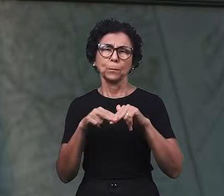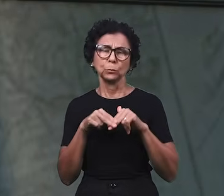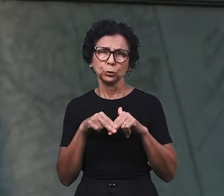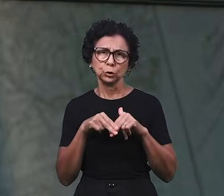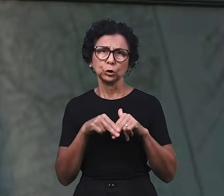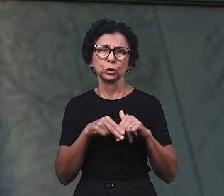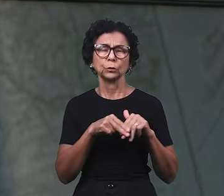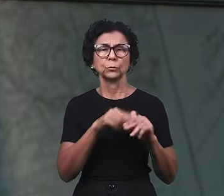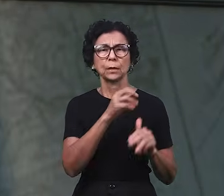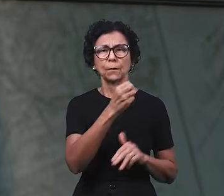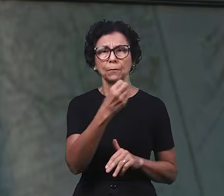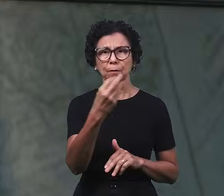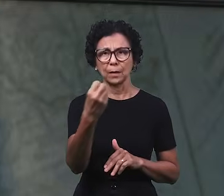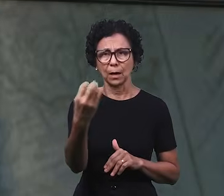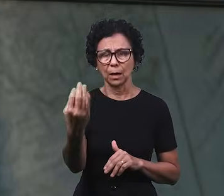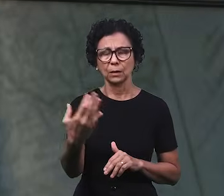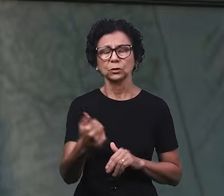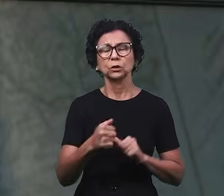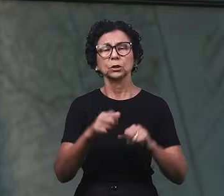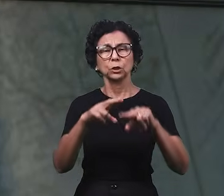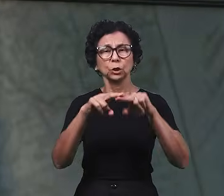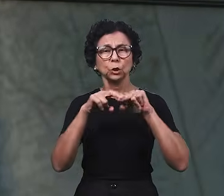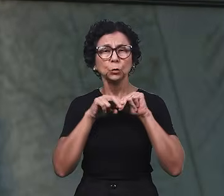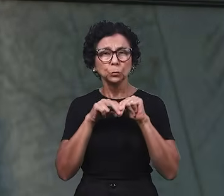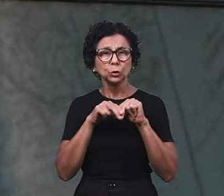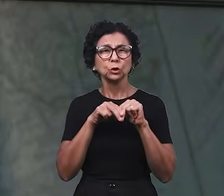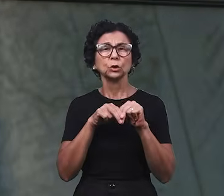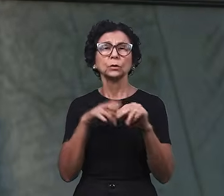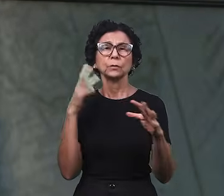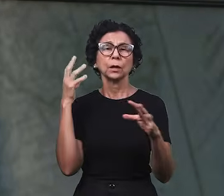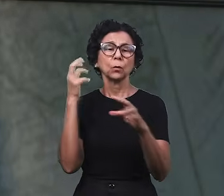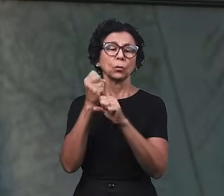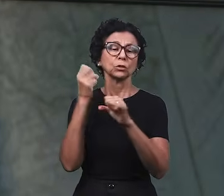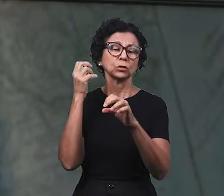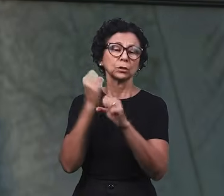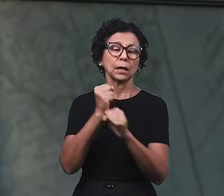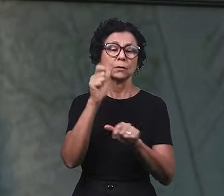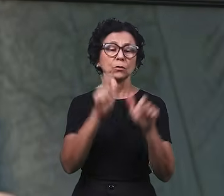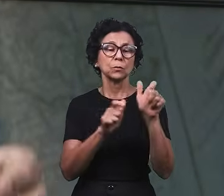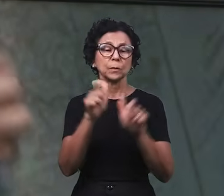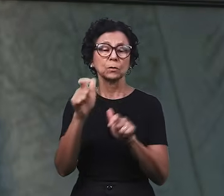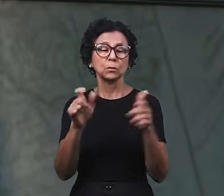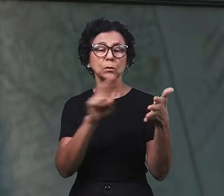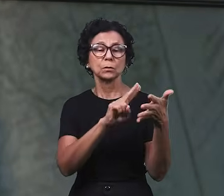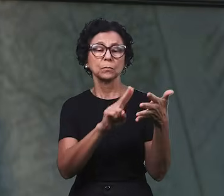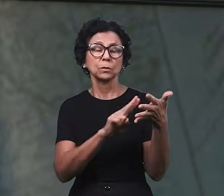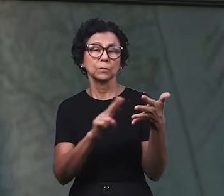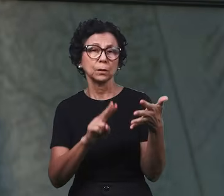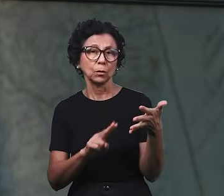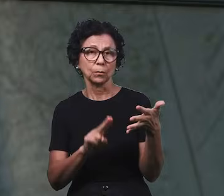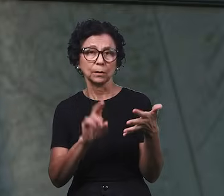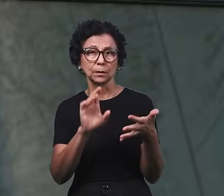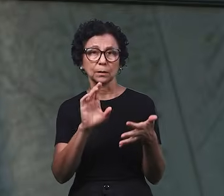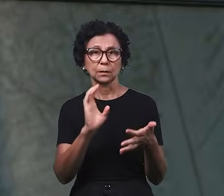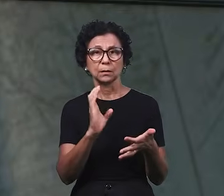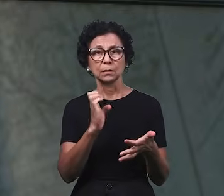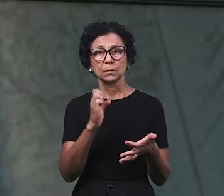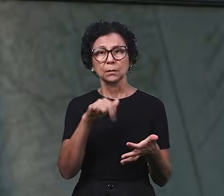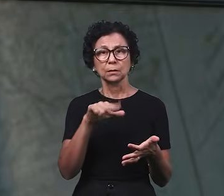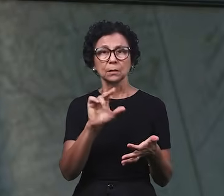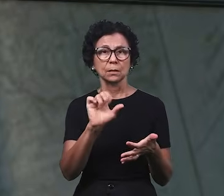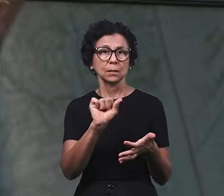viagem são informados para nós. Então, o que ocorre nesse